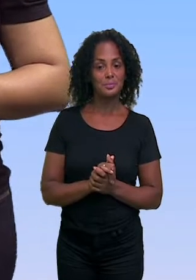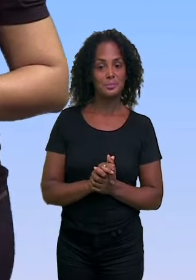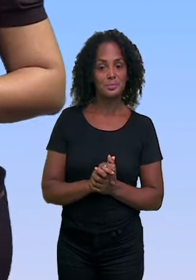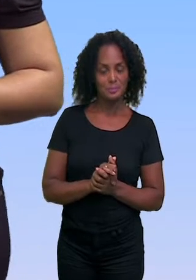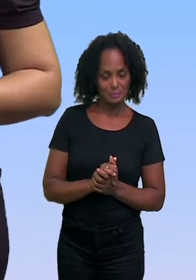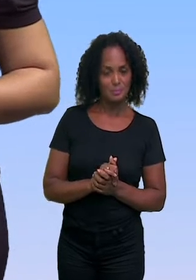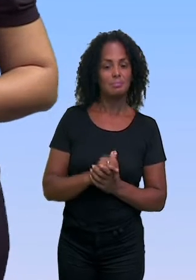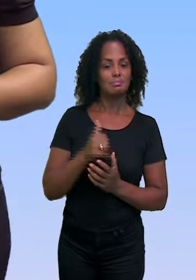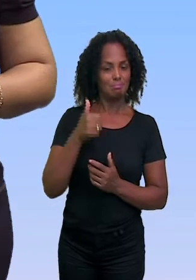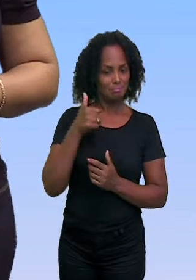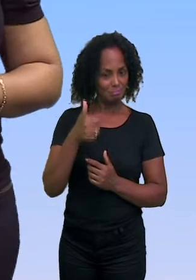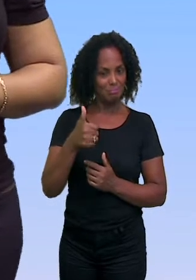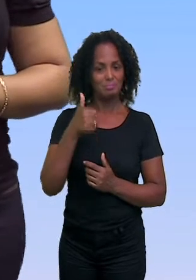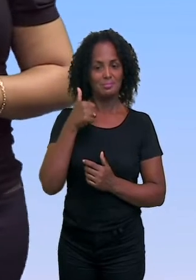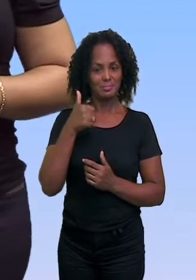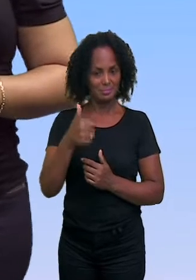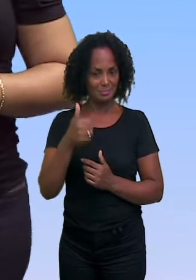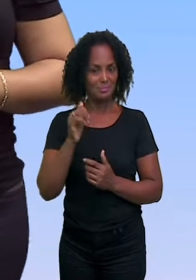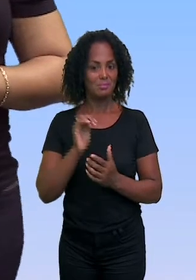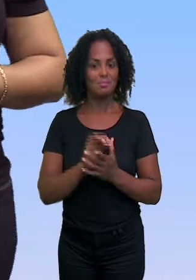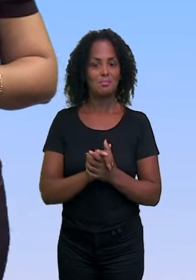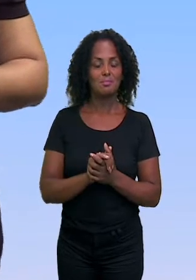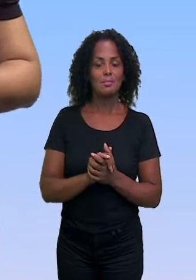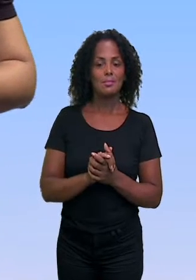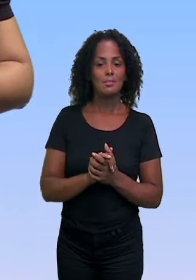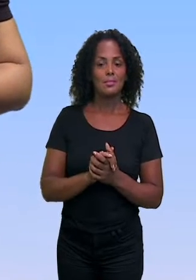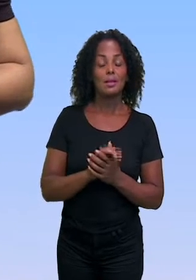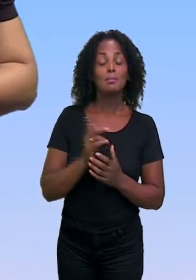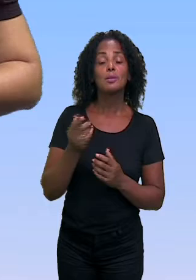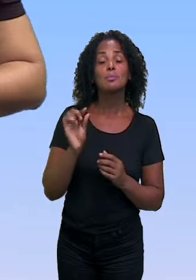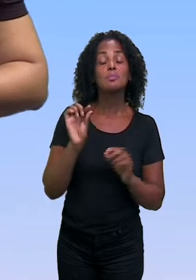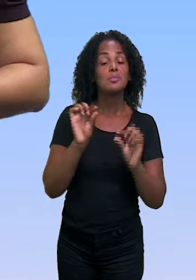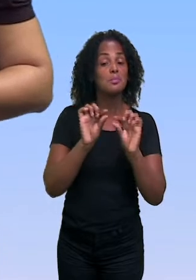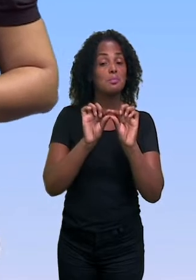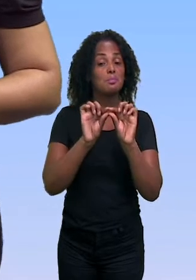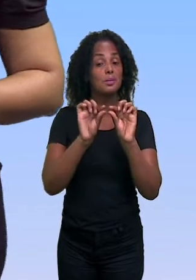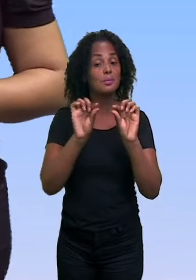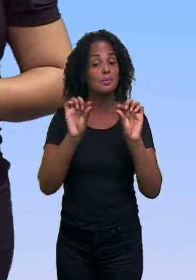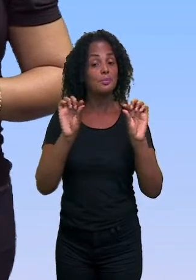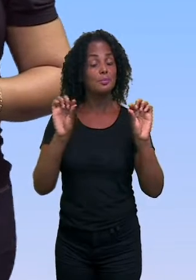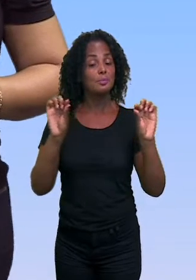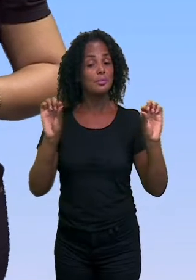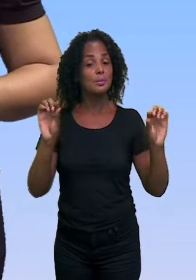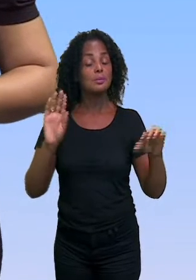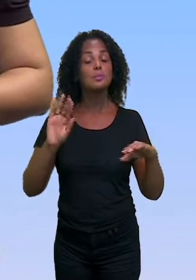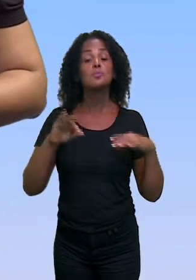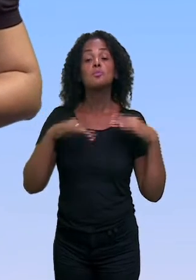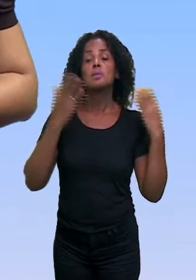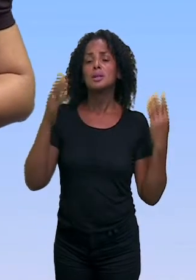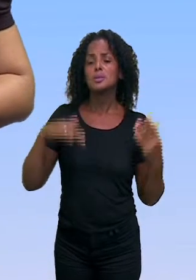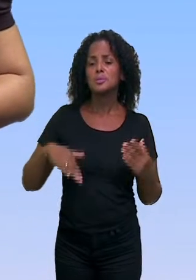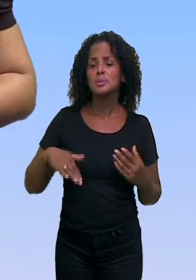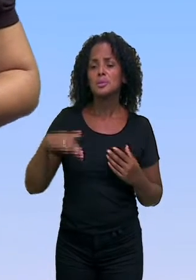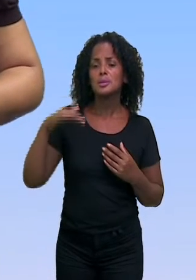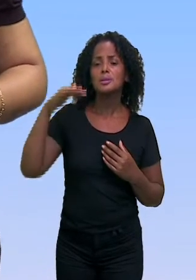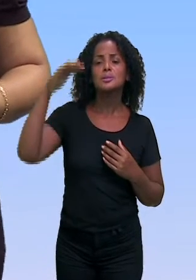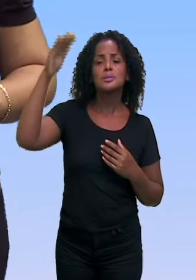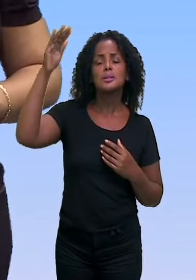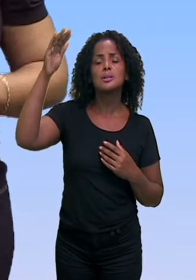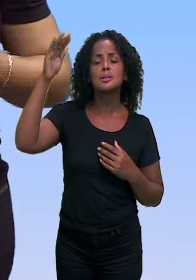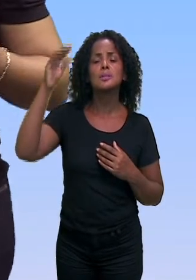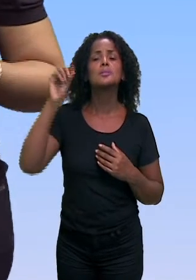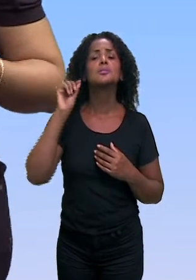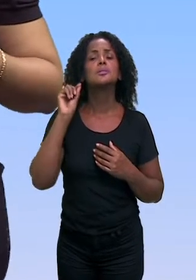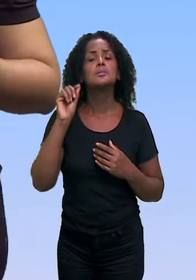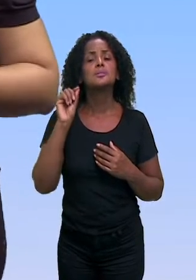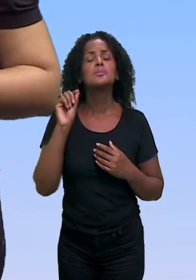o great muito bom então vamos para a frase Inicial ué I Grow Up quando